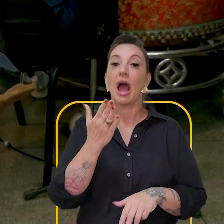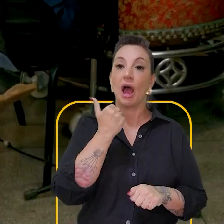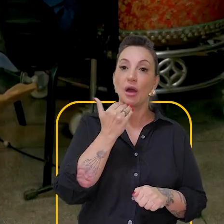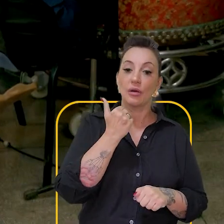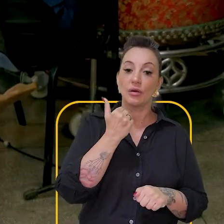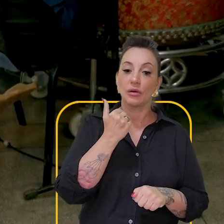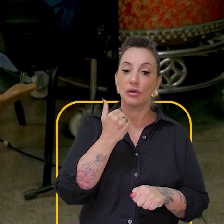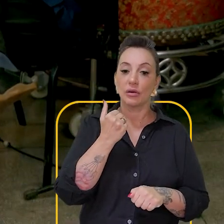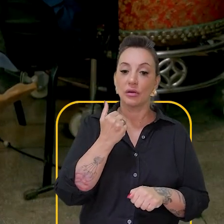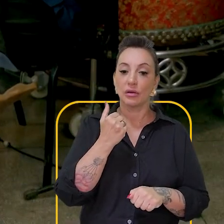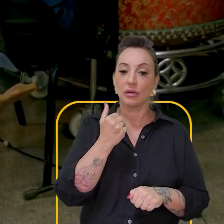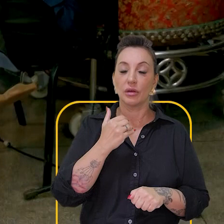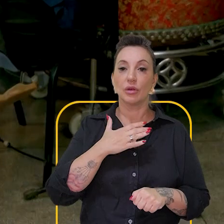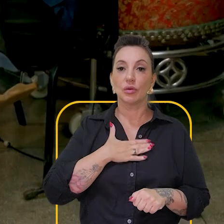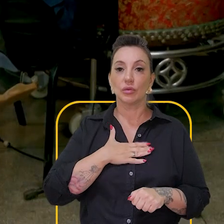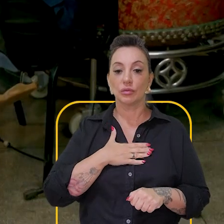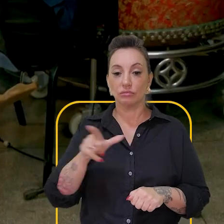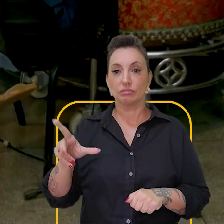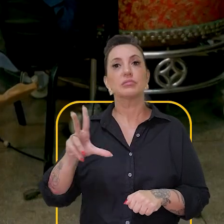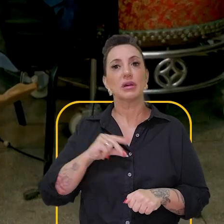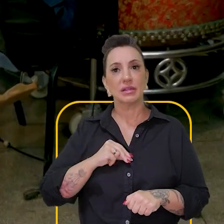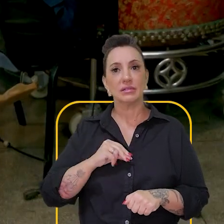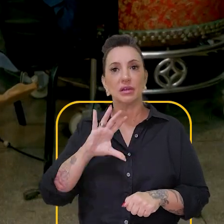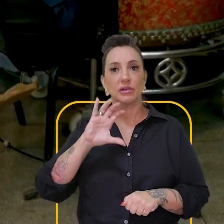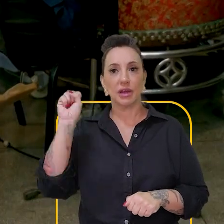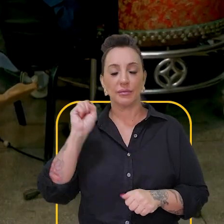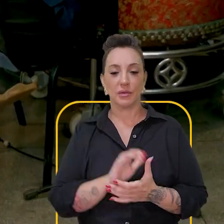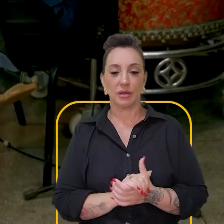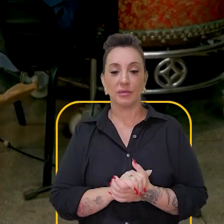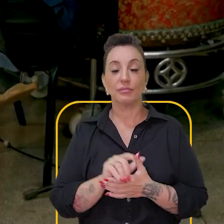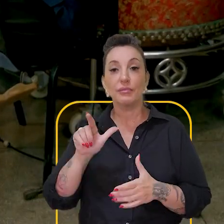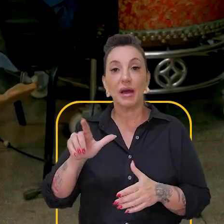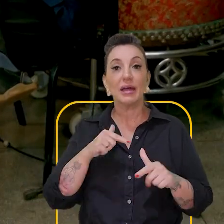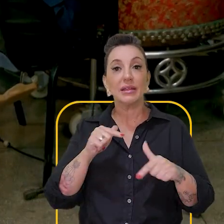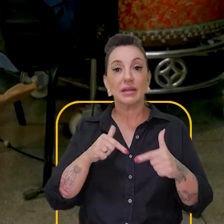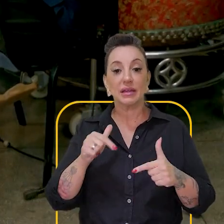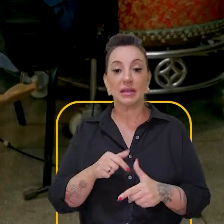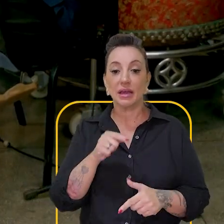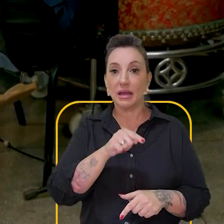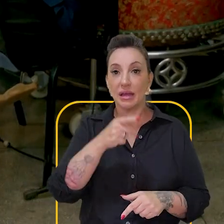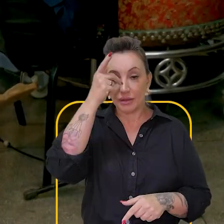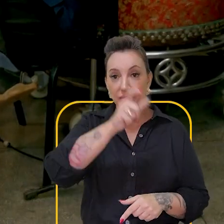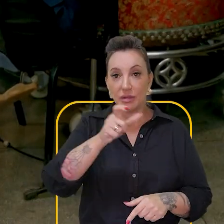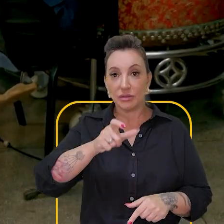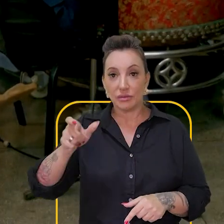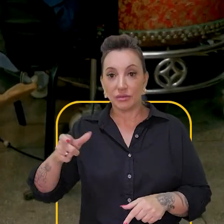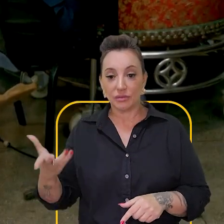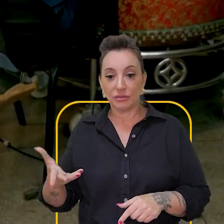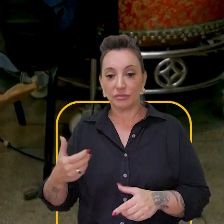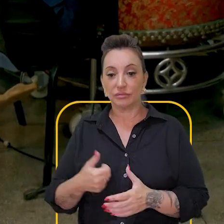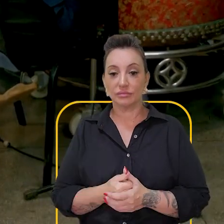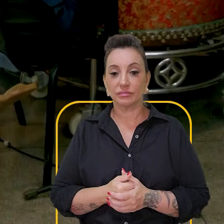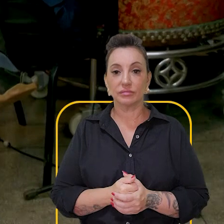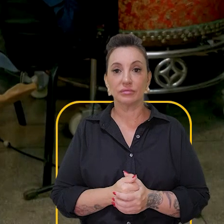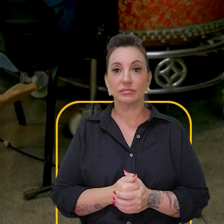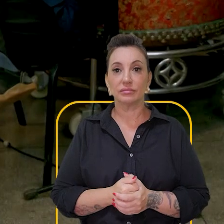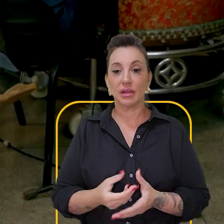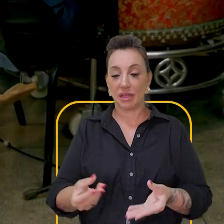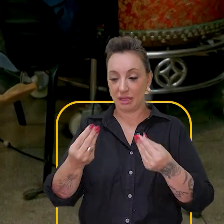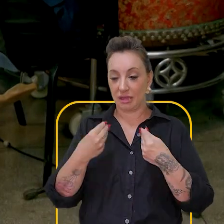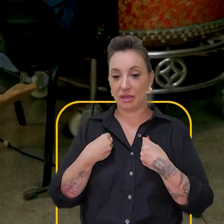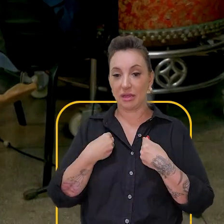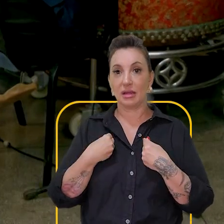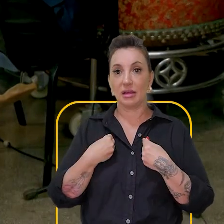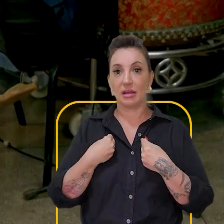pessoal eles recebem para treinar então a gente nunca vai bater eles o cara tem uma lesão ele tem um fisioterapeuta para